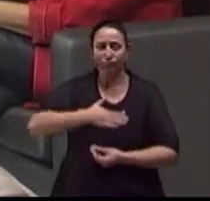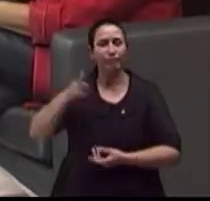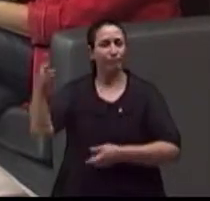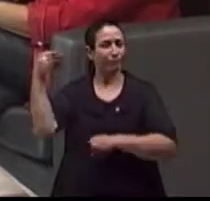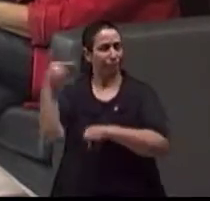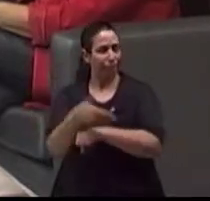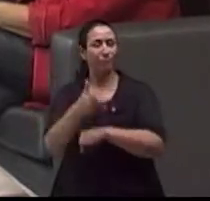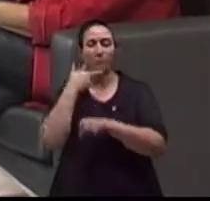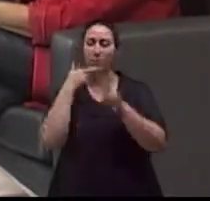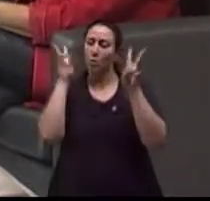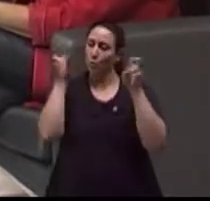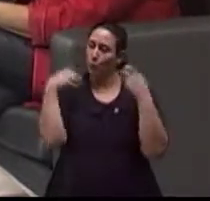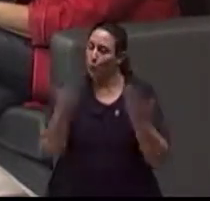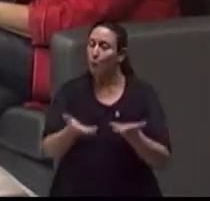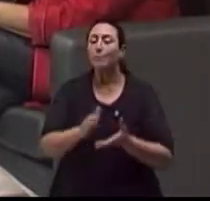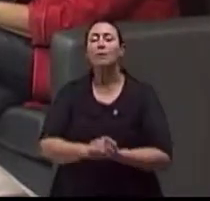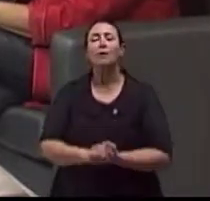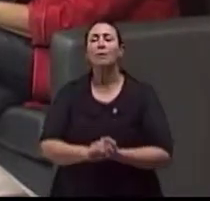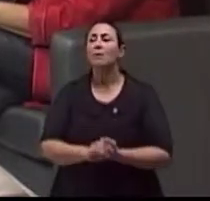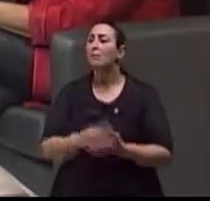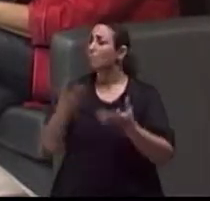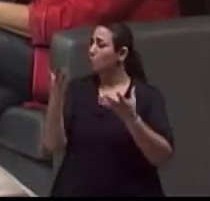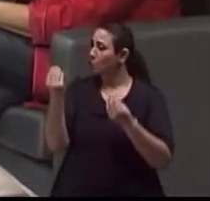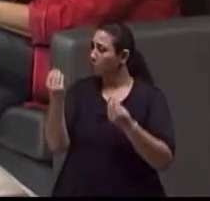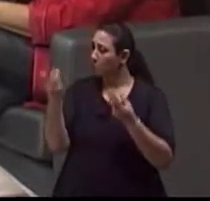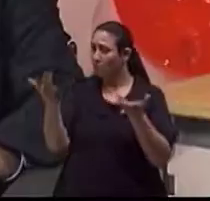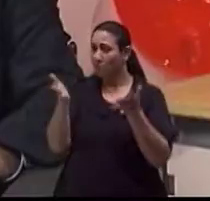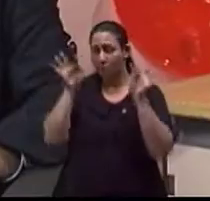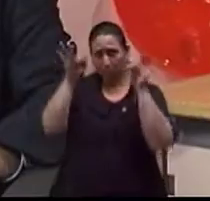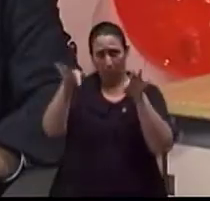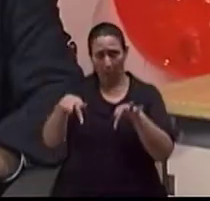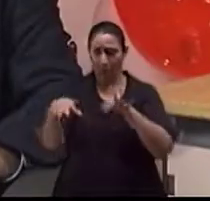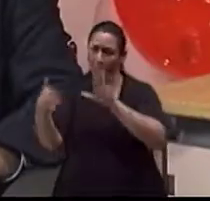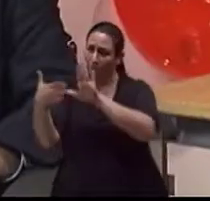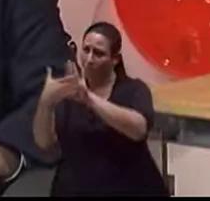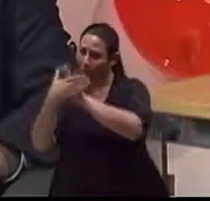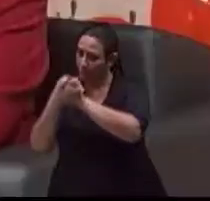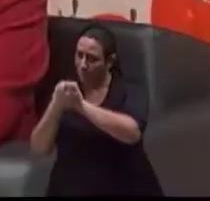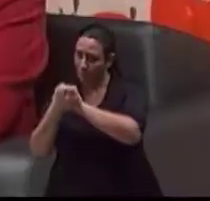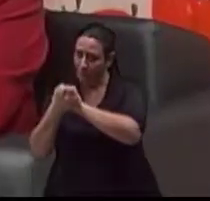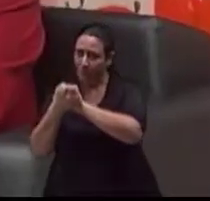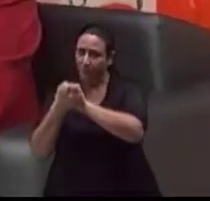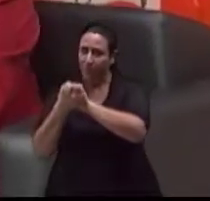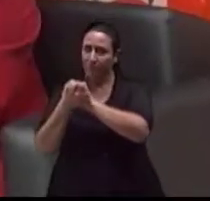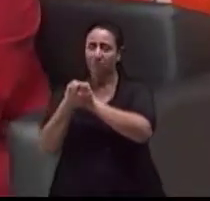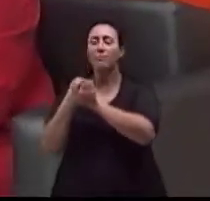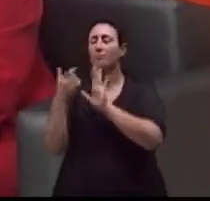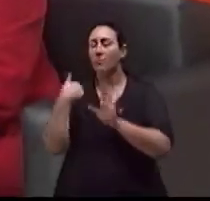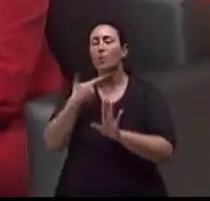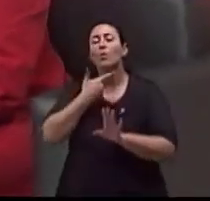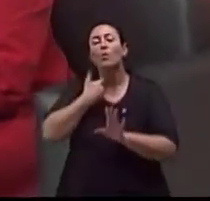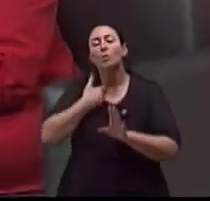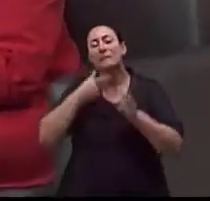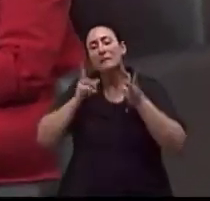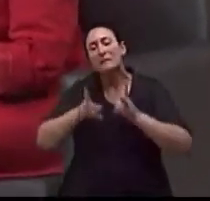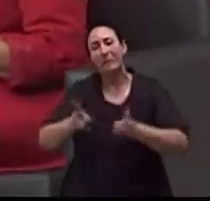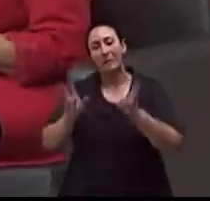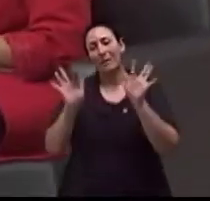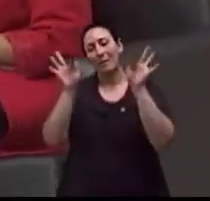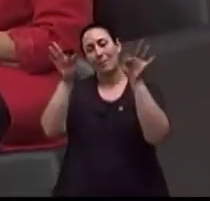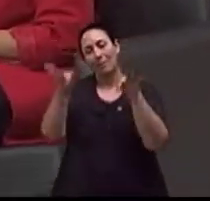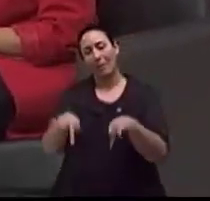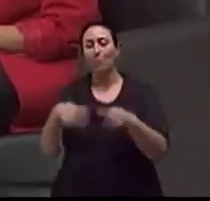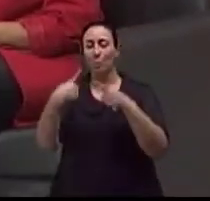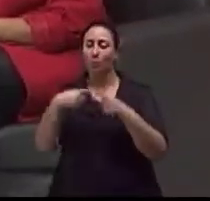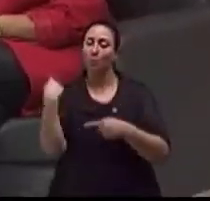a quebrada e só esse mês para nós então Doutor nós vamos terminar o programa de maldade deixa a mão esquerda porque eu gosto de terminar de usado